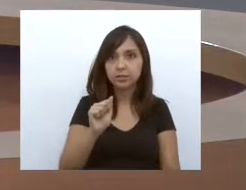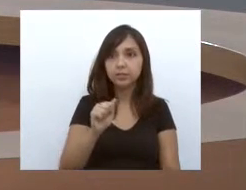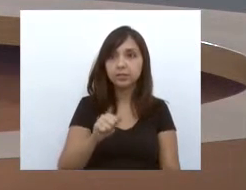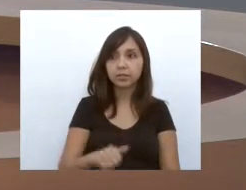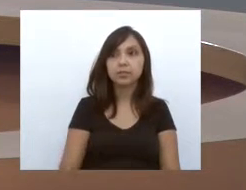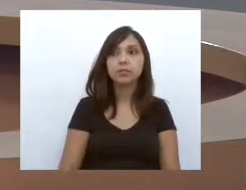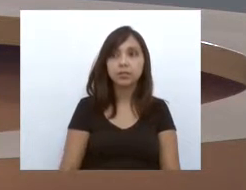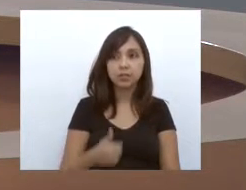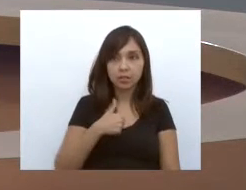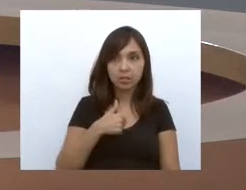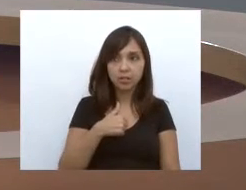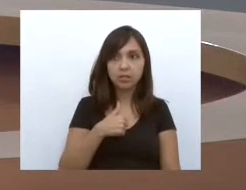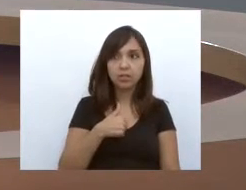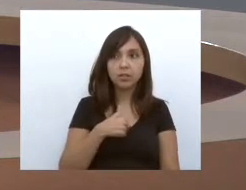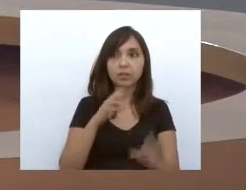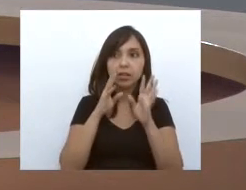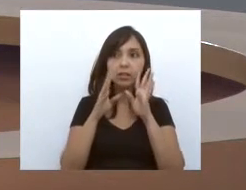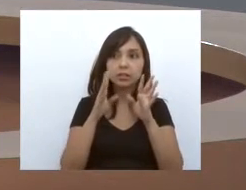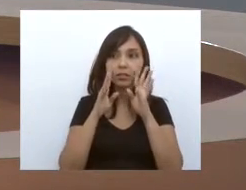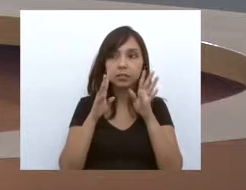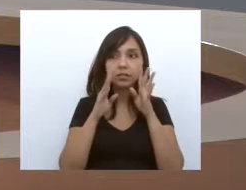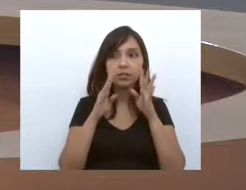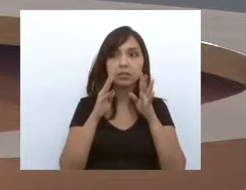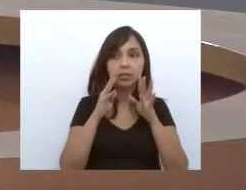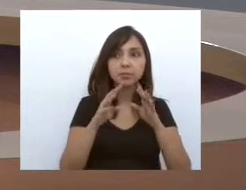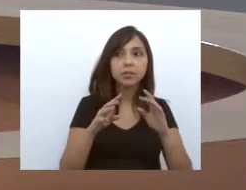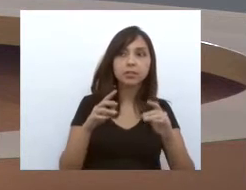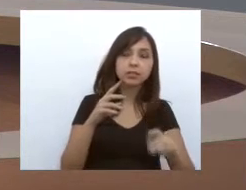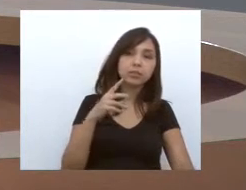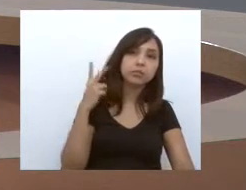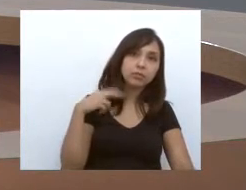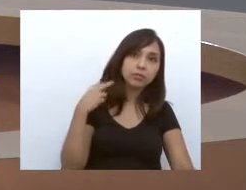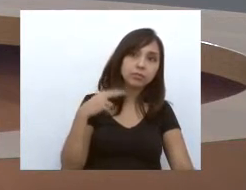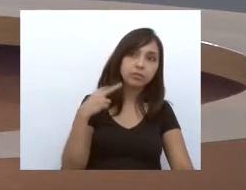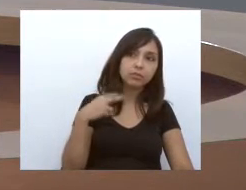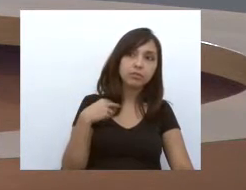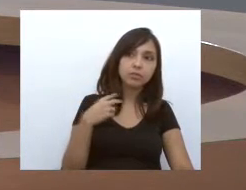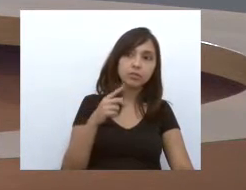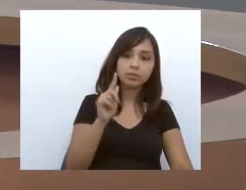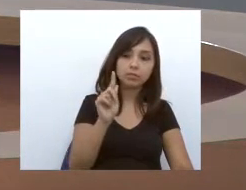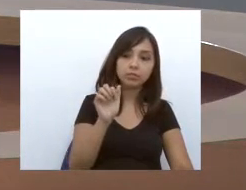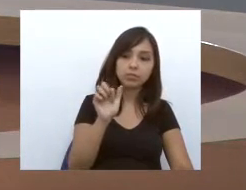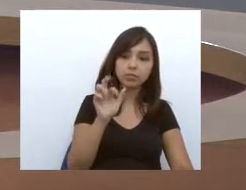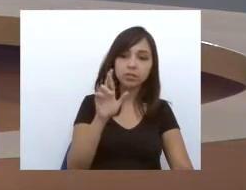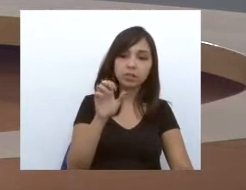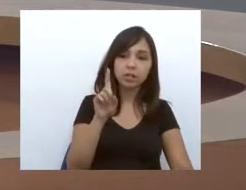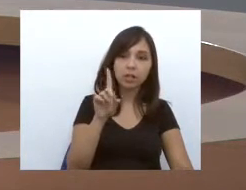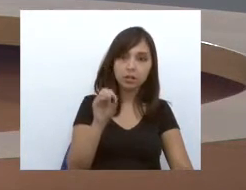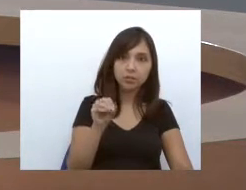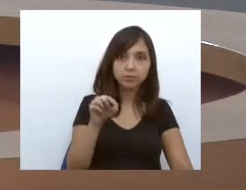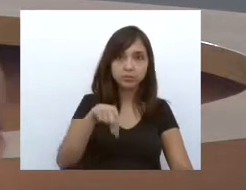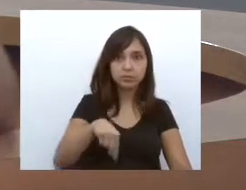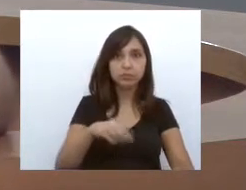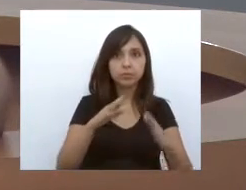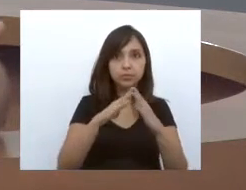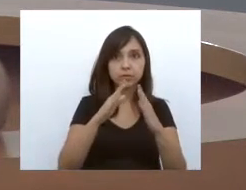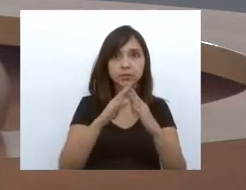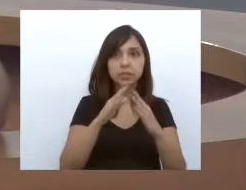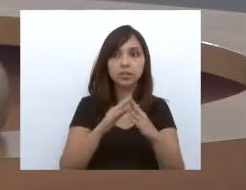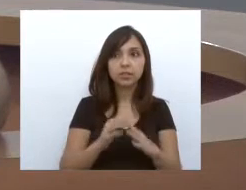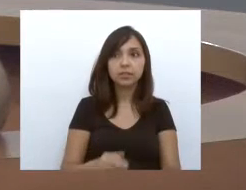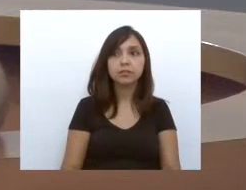eu ouvi aqui atentamente as palavras do Geraldo Celestino, vereador dessa casa,